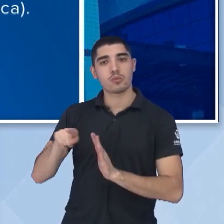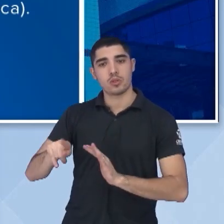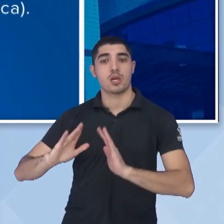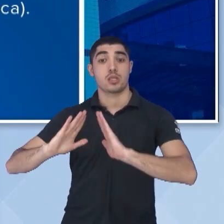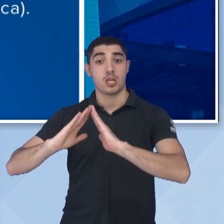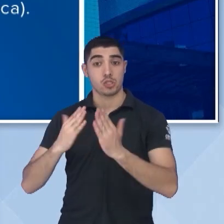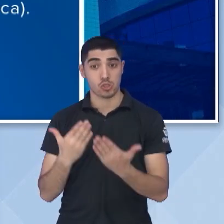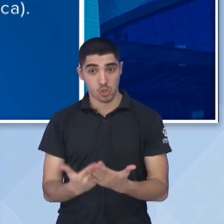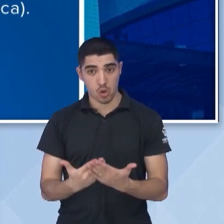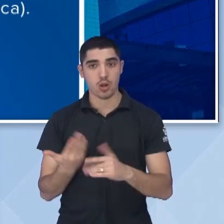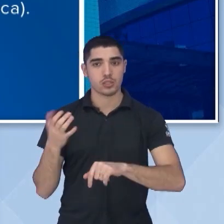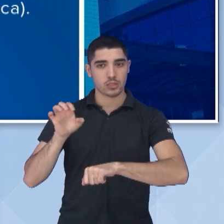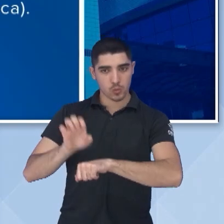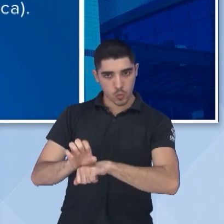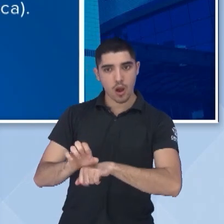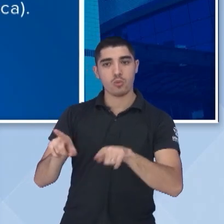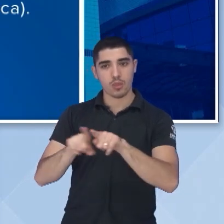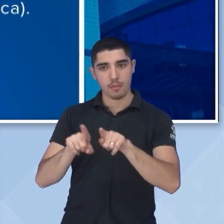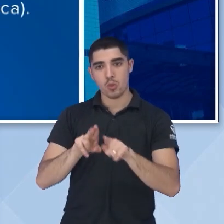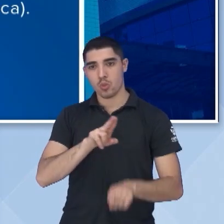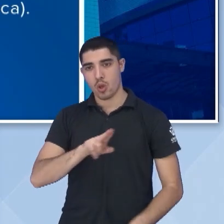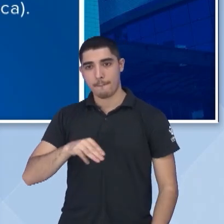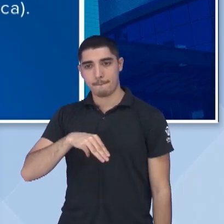Dolores Veríssimo Madureira,